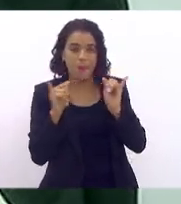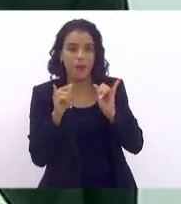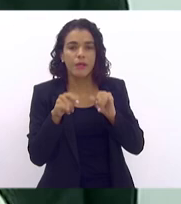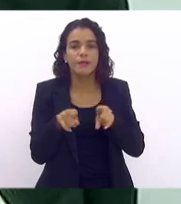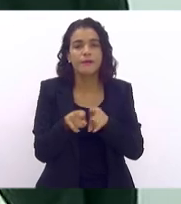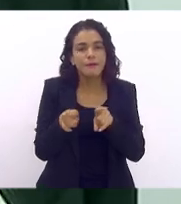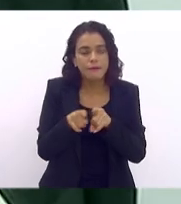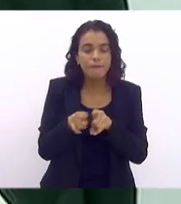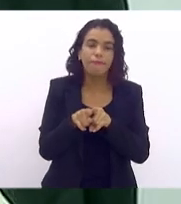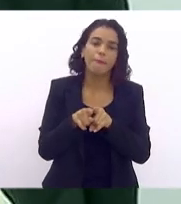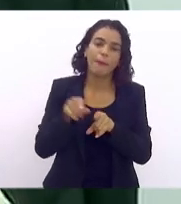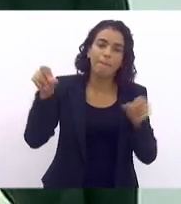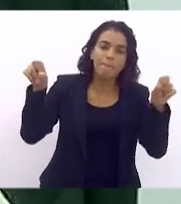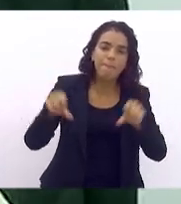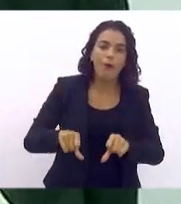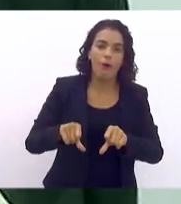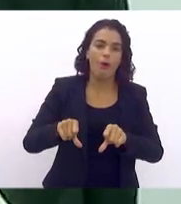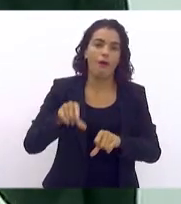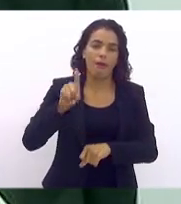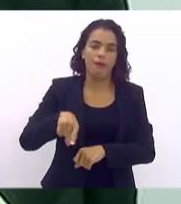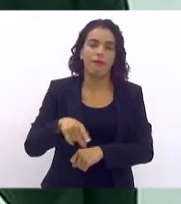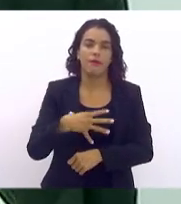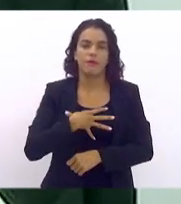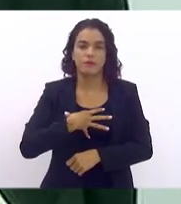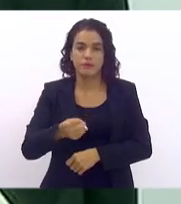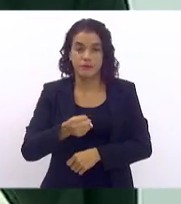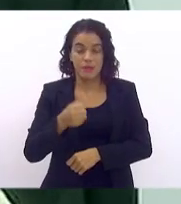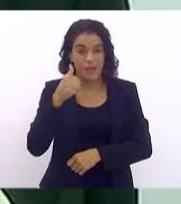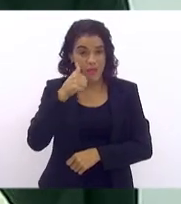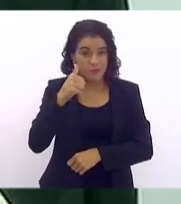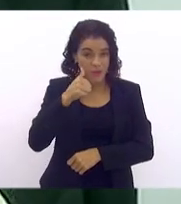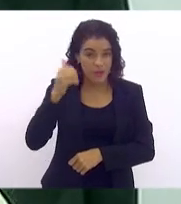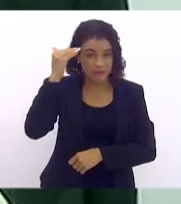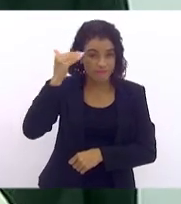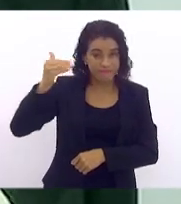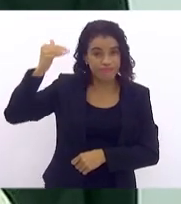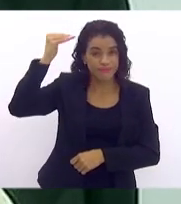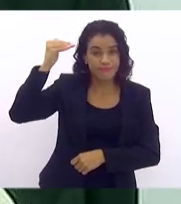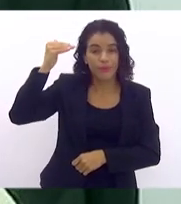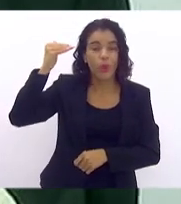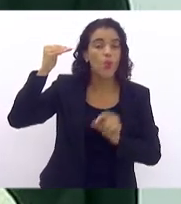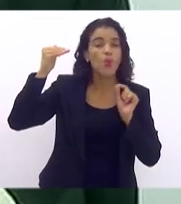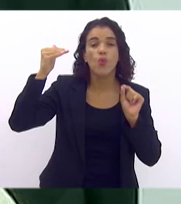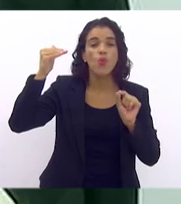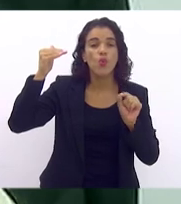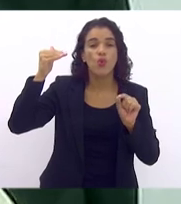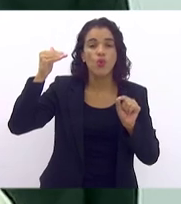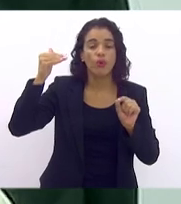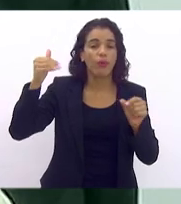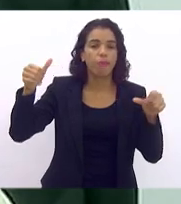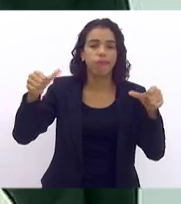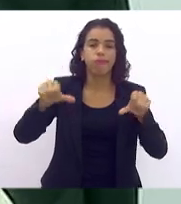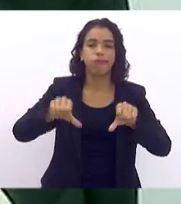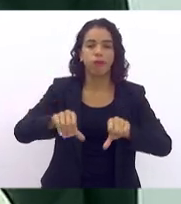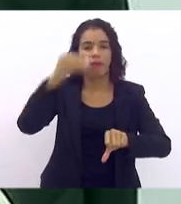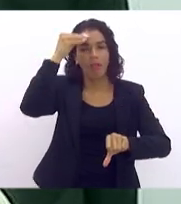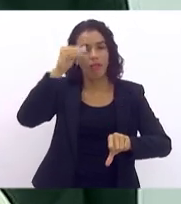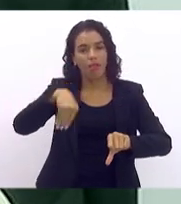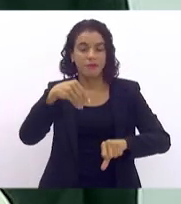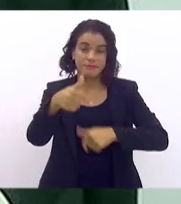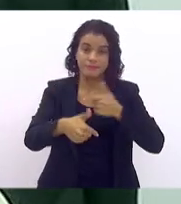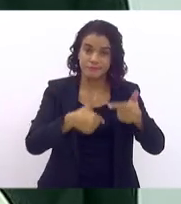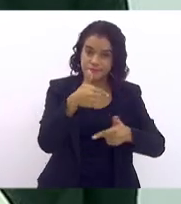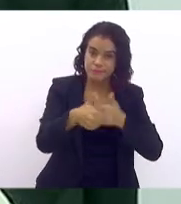do suicídio. E as mulheres mais maduras, no mínimo, queda de rendimento. Olha